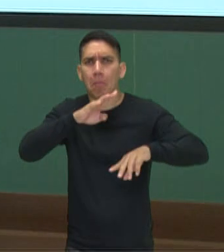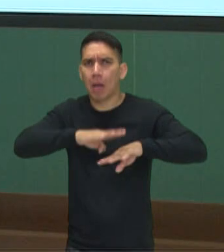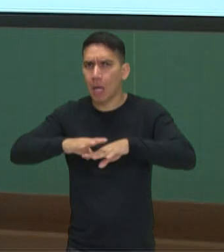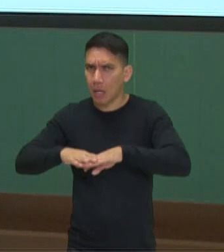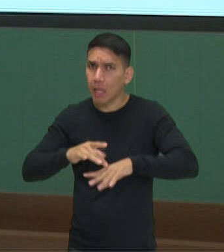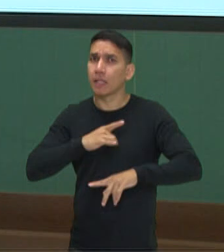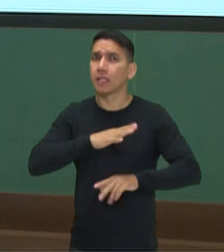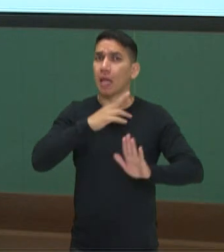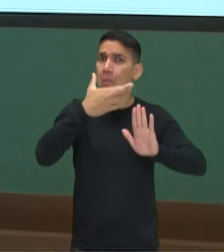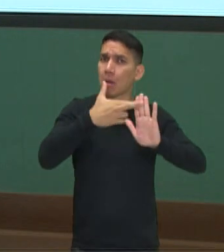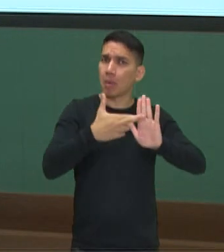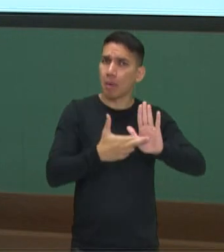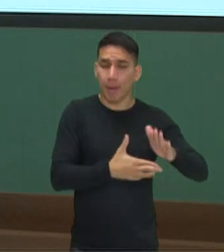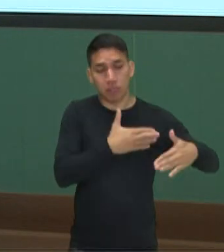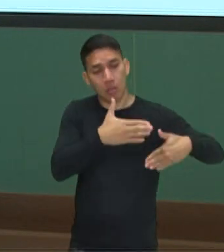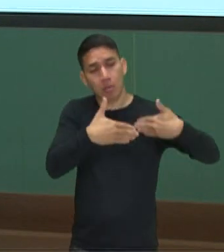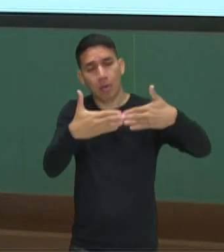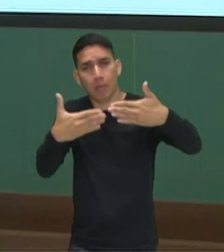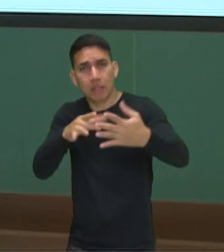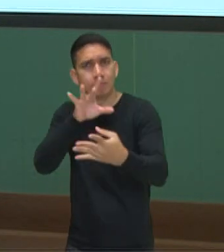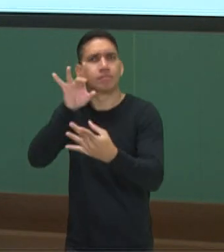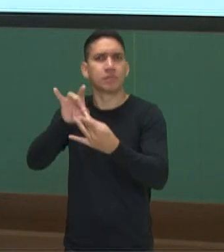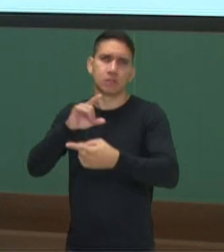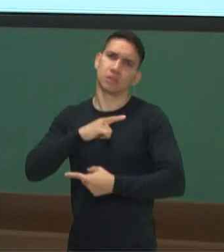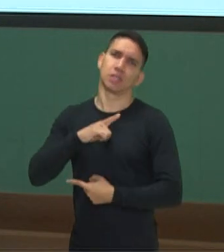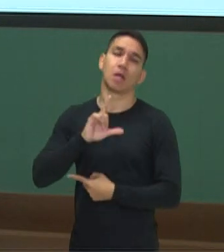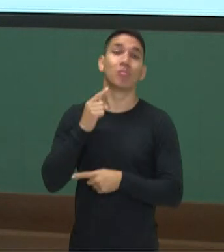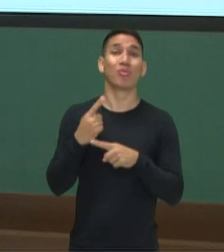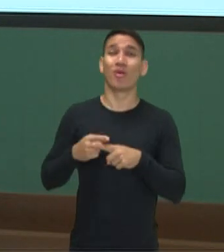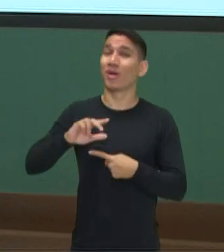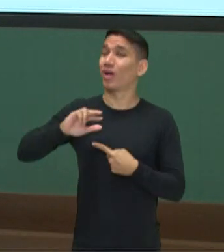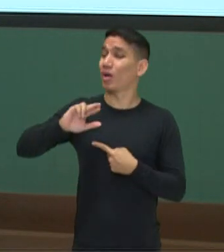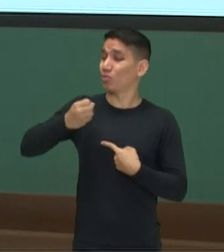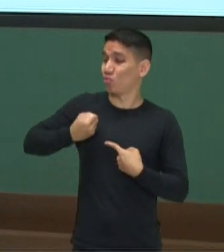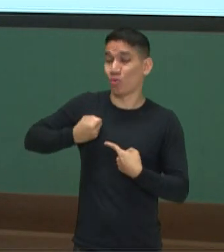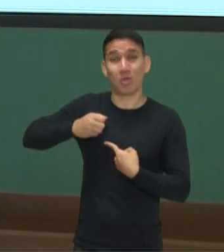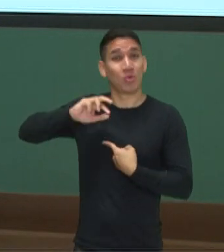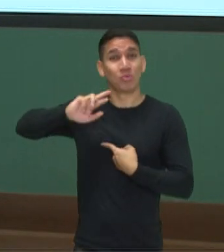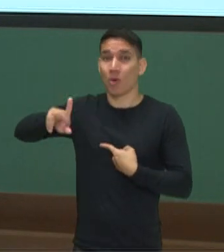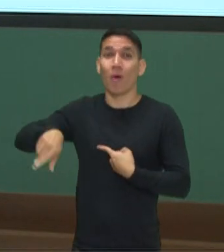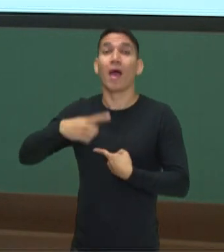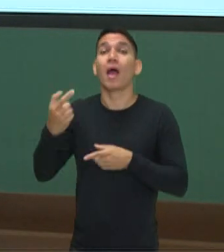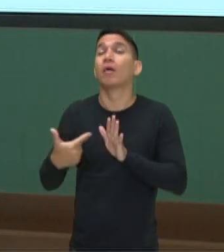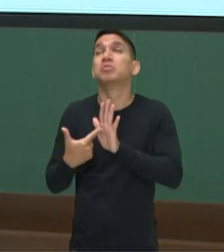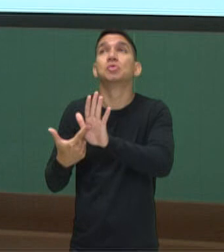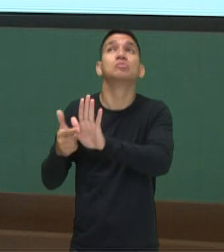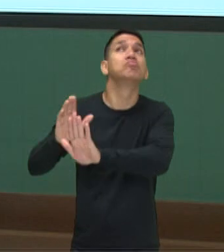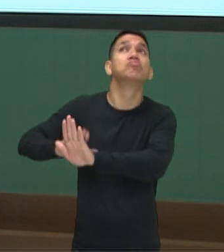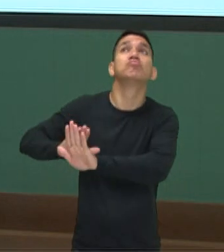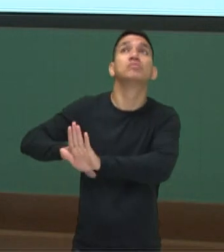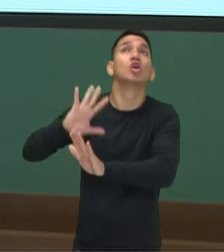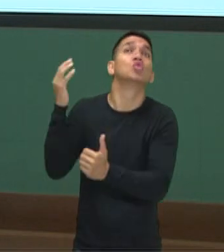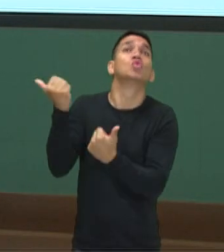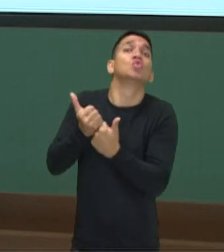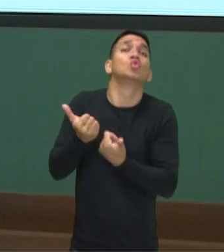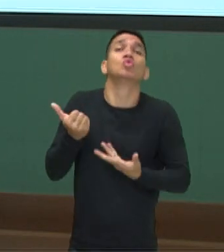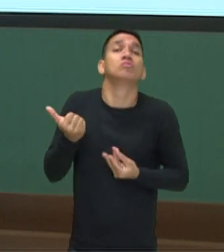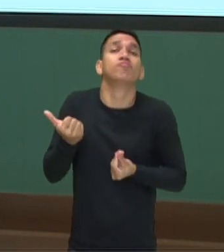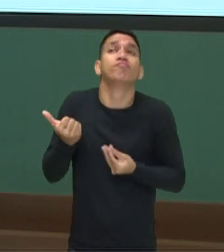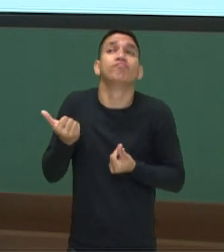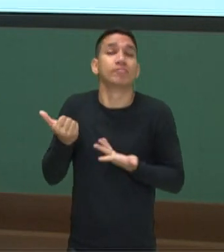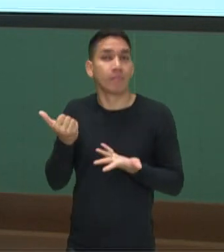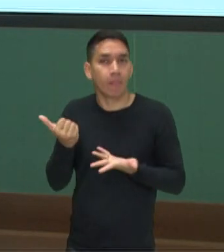alguns processos específicos, porque não é um número, não é? É a representação de um valor. Então, eu tenho que considerar aí